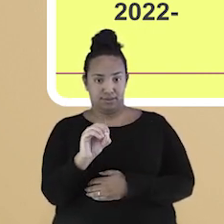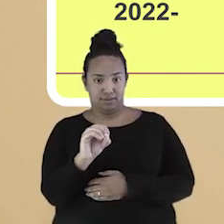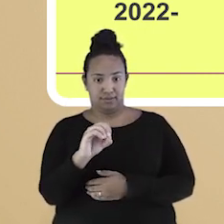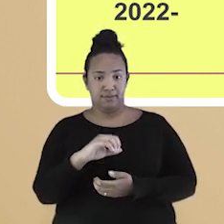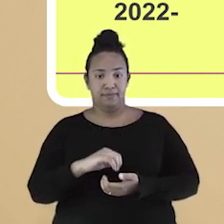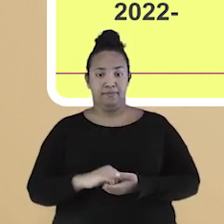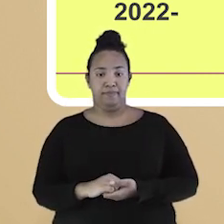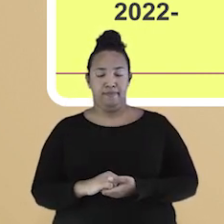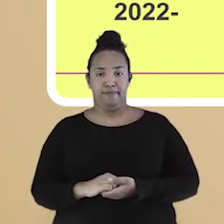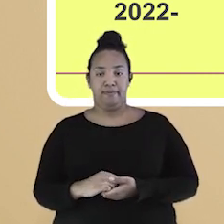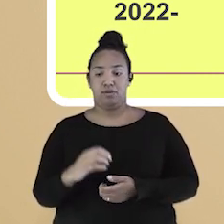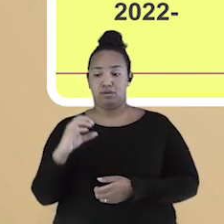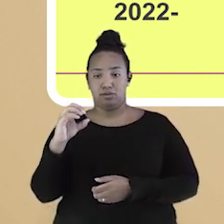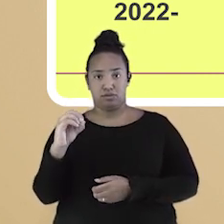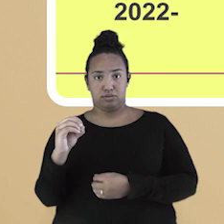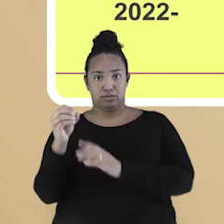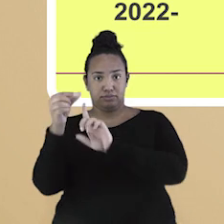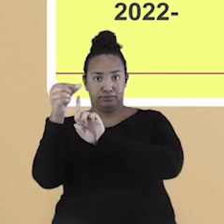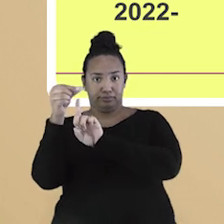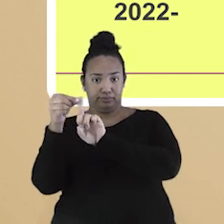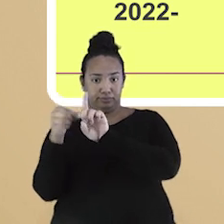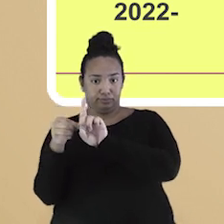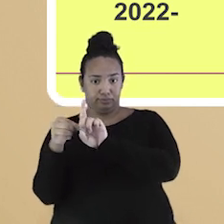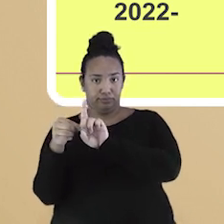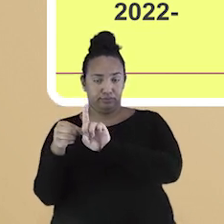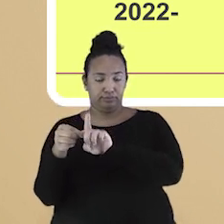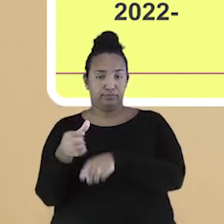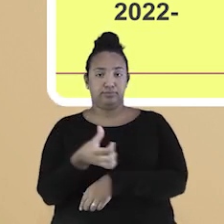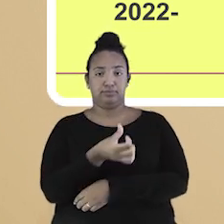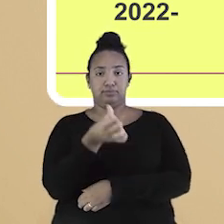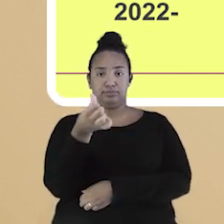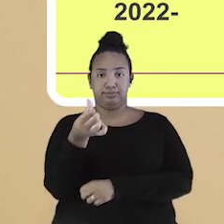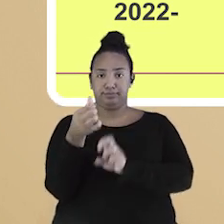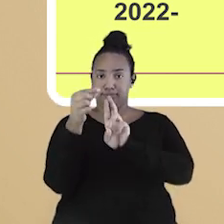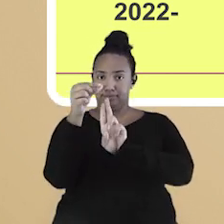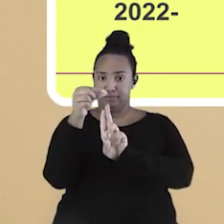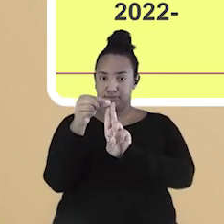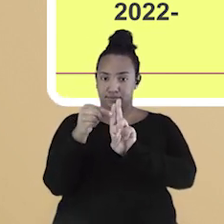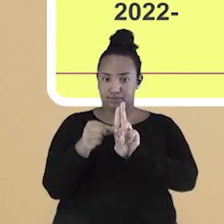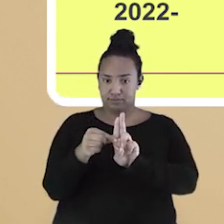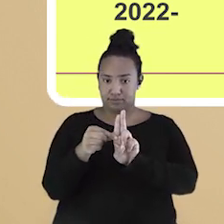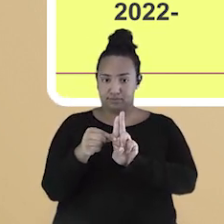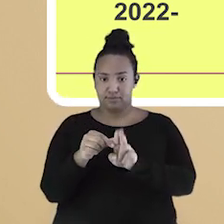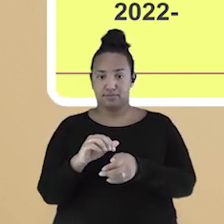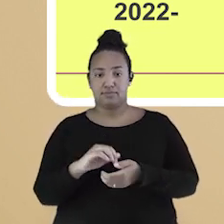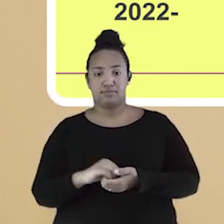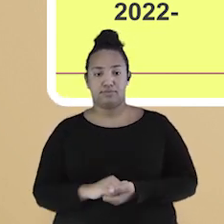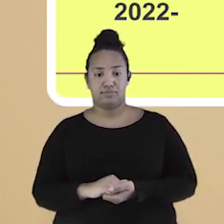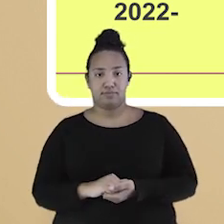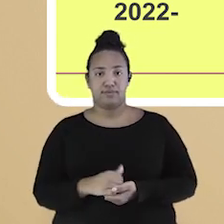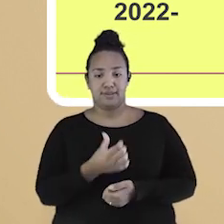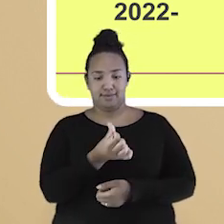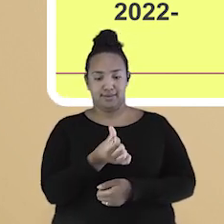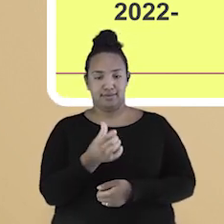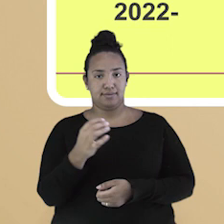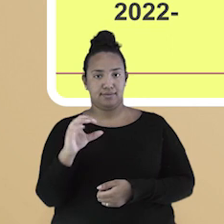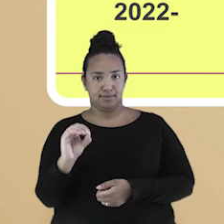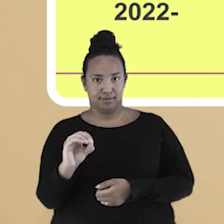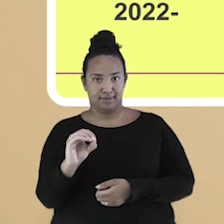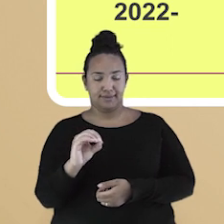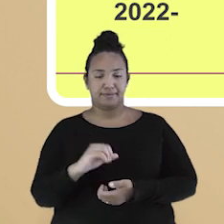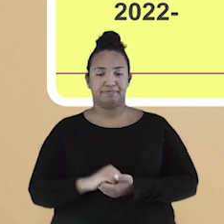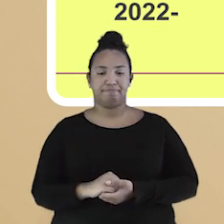Temos 0 unidades, 6 dezenas. Então, lemos 60. O